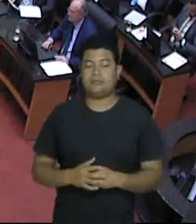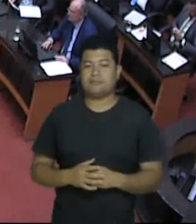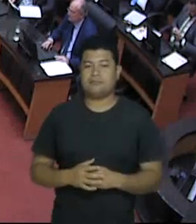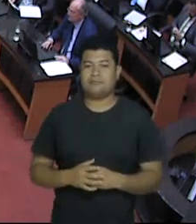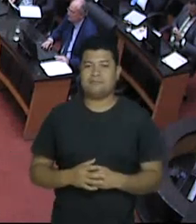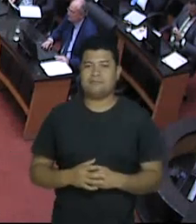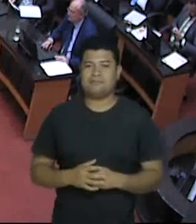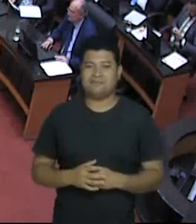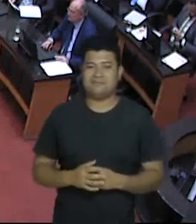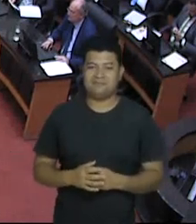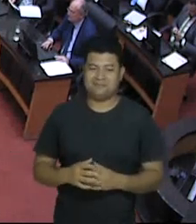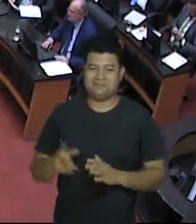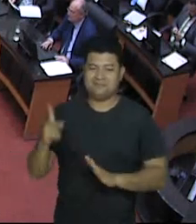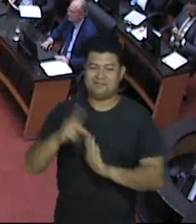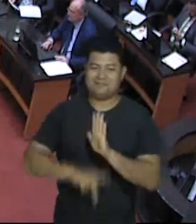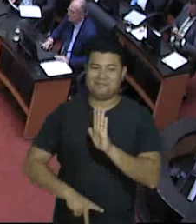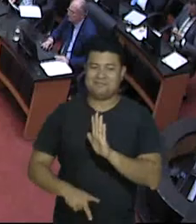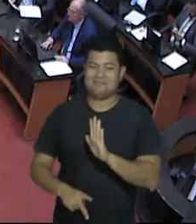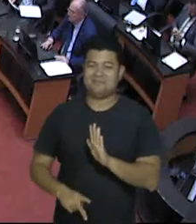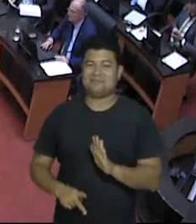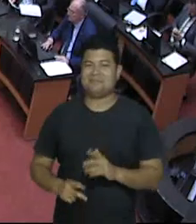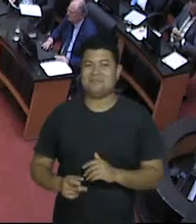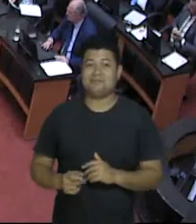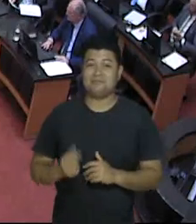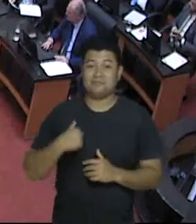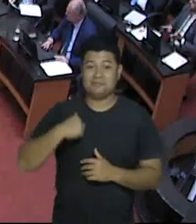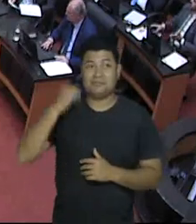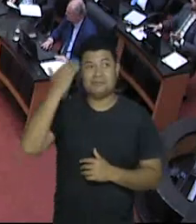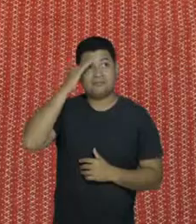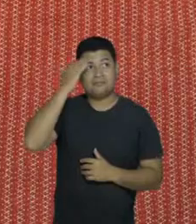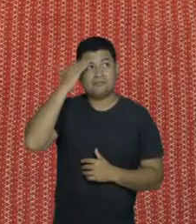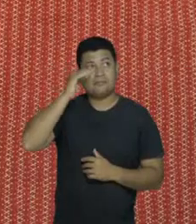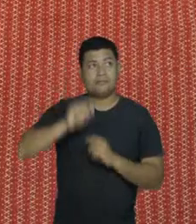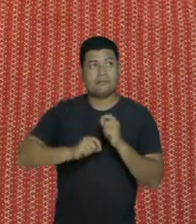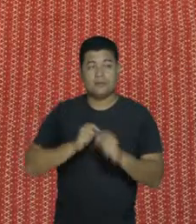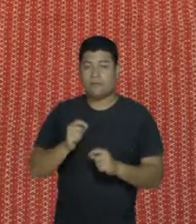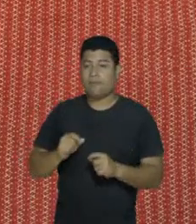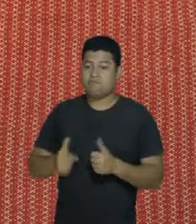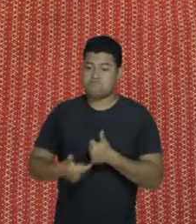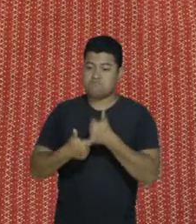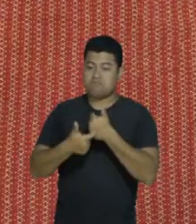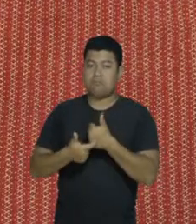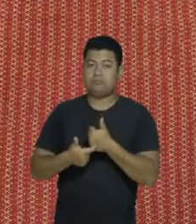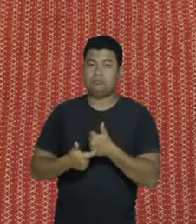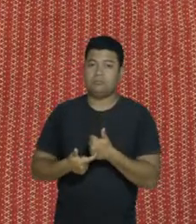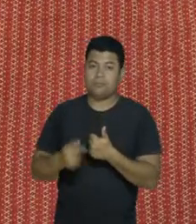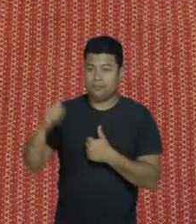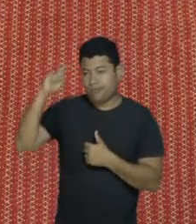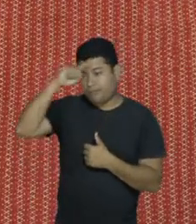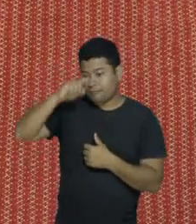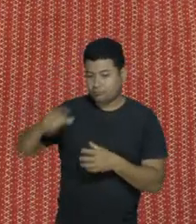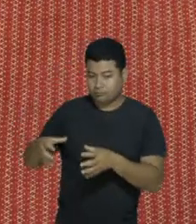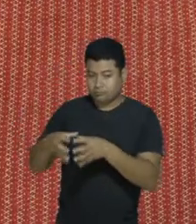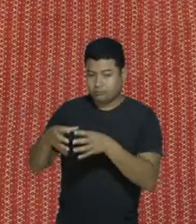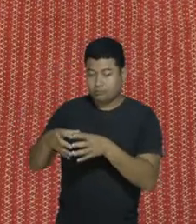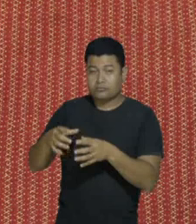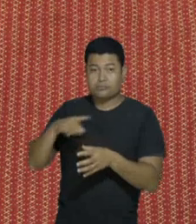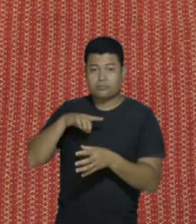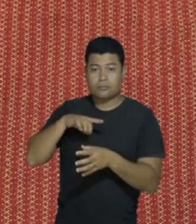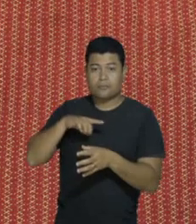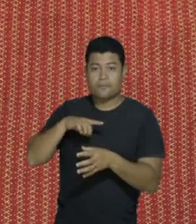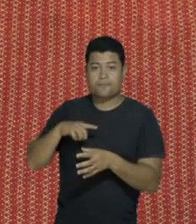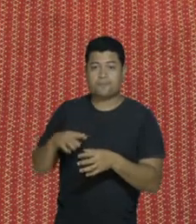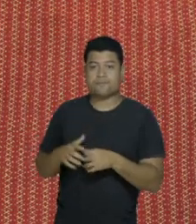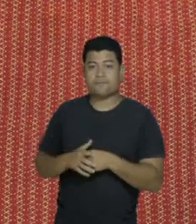Esse projeto, eu entendo ser positivo pela dificuldade que essa categoria apresenta. Conversei com o